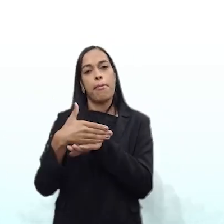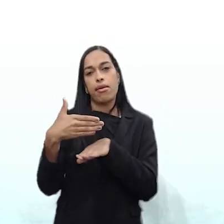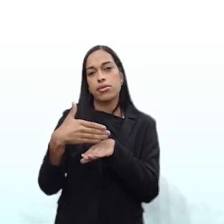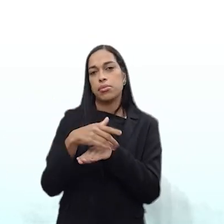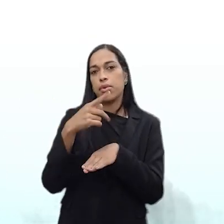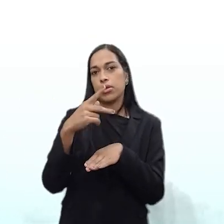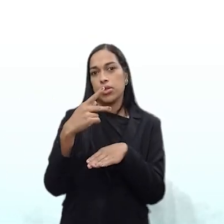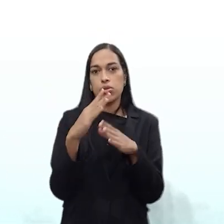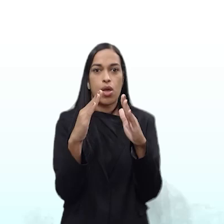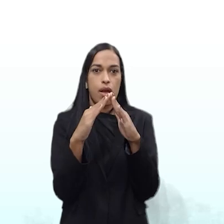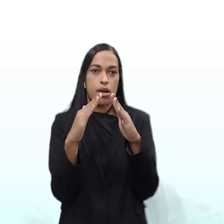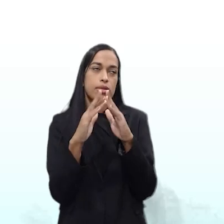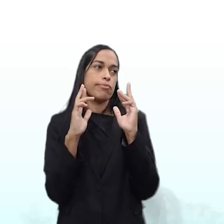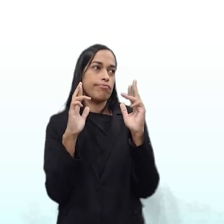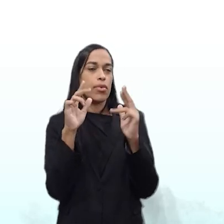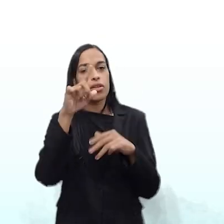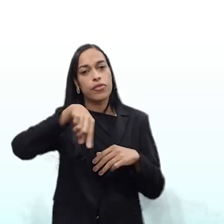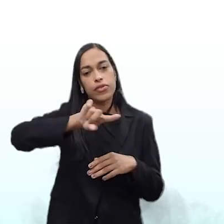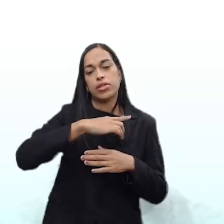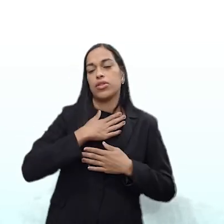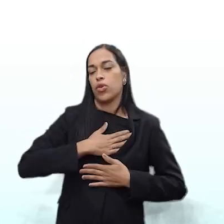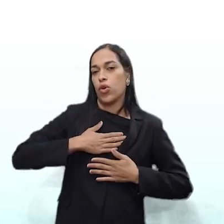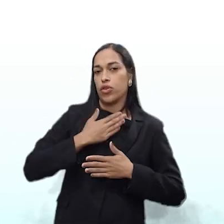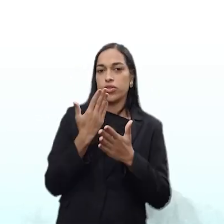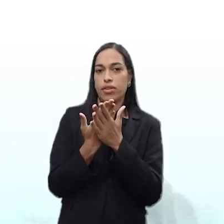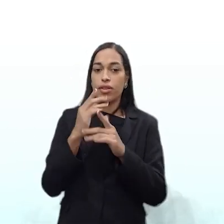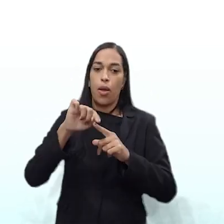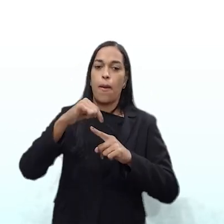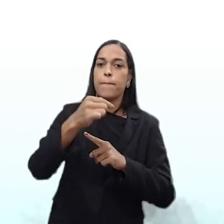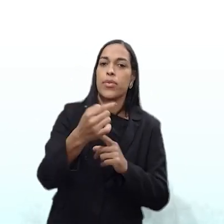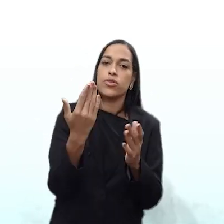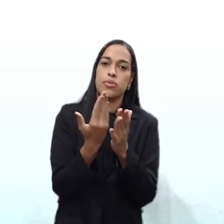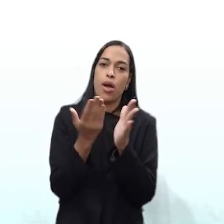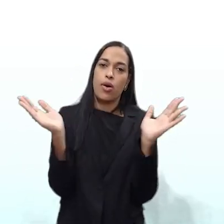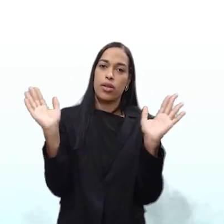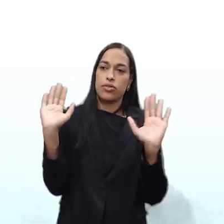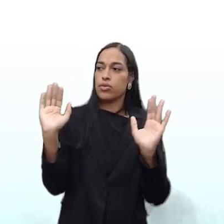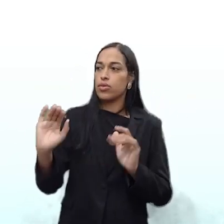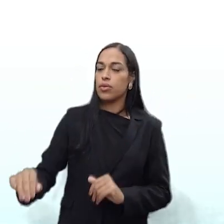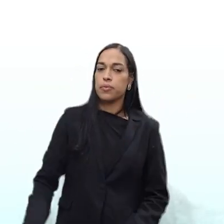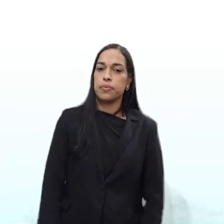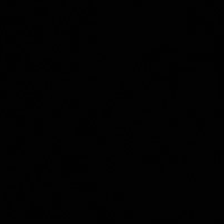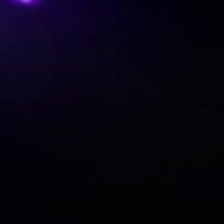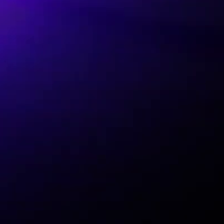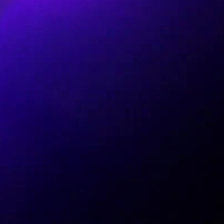na sua casa. Espero que você tenha gostado dessa aula e até a nossa próxima aula. Tchau, tchau!